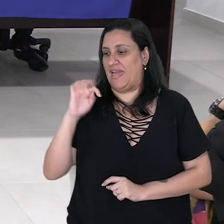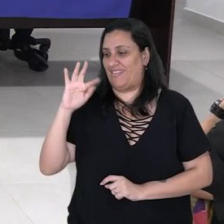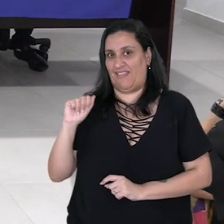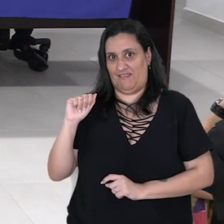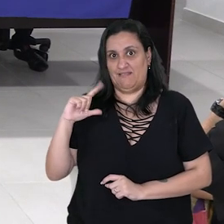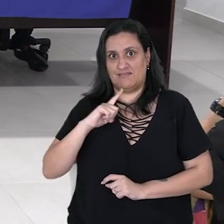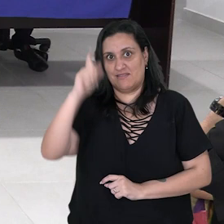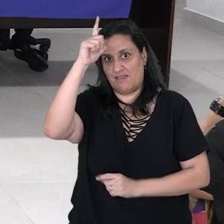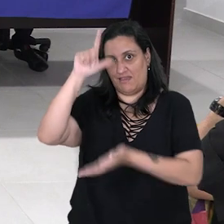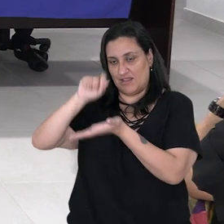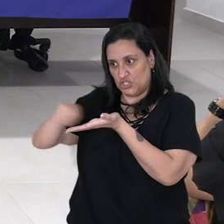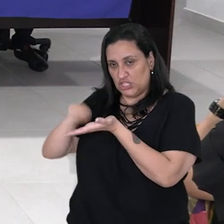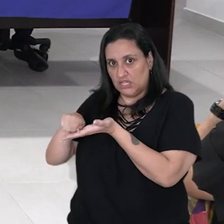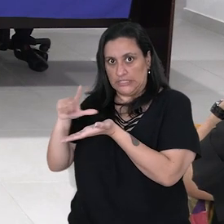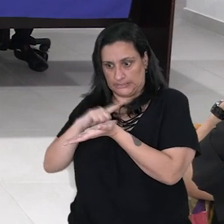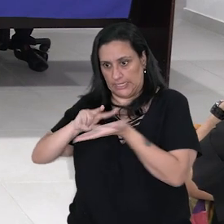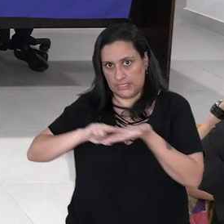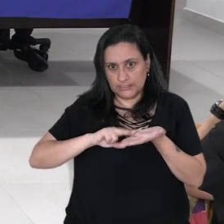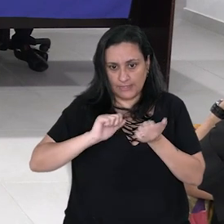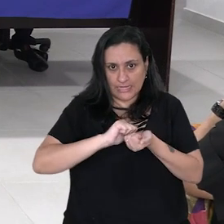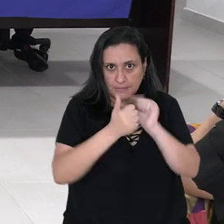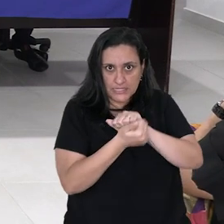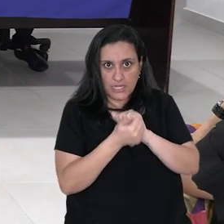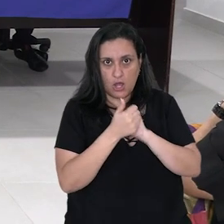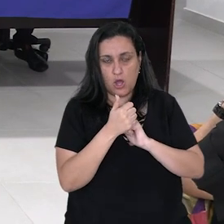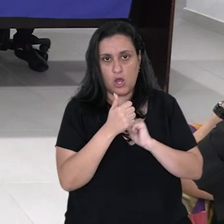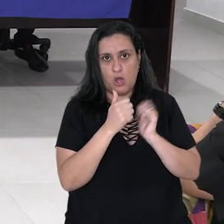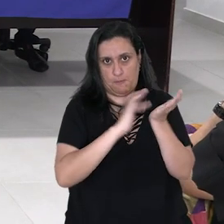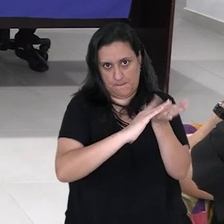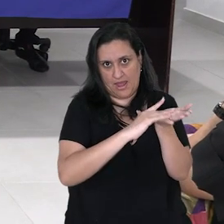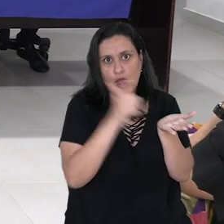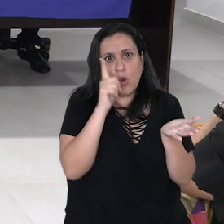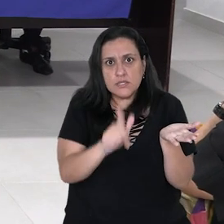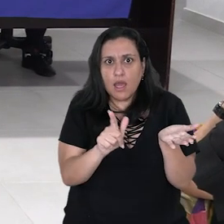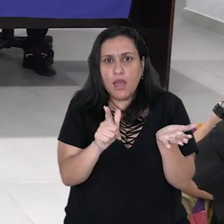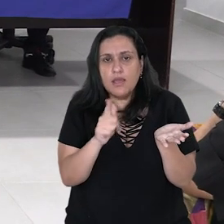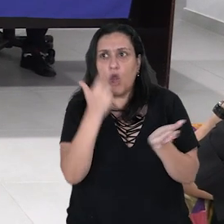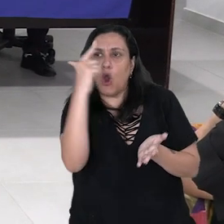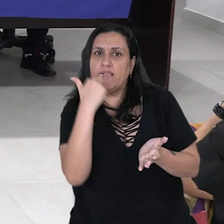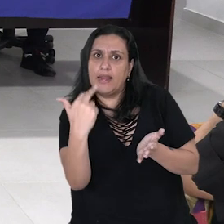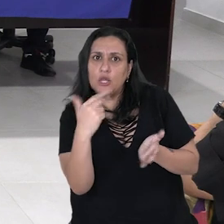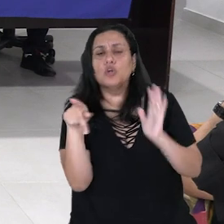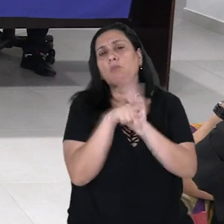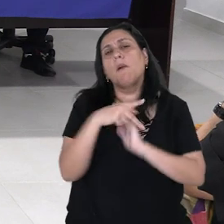que não se encontrava aqui. Então, existem adaptações para outro tipo de língua?